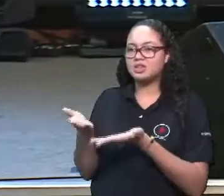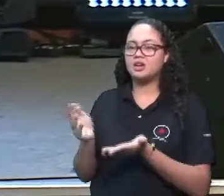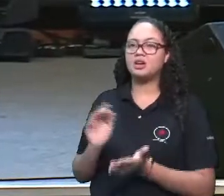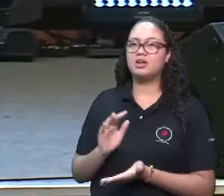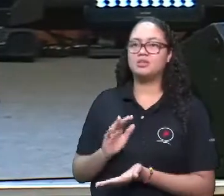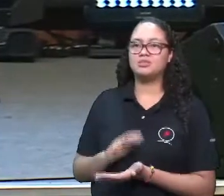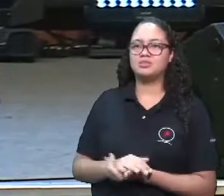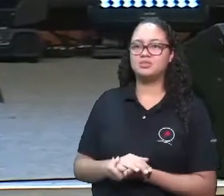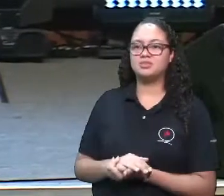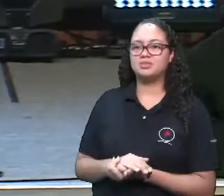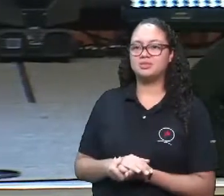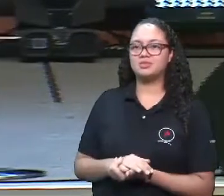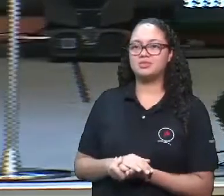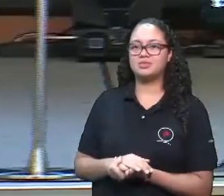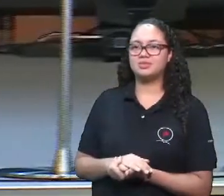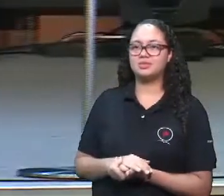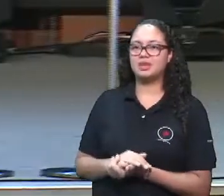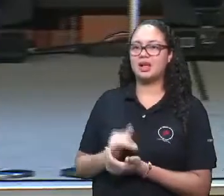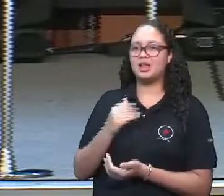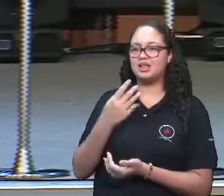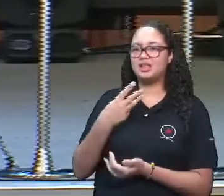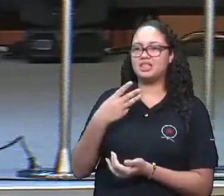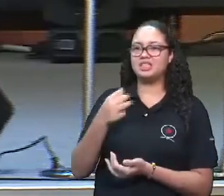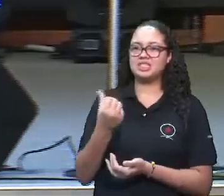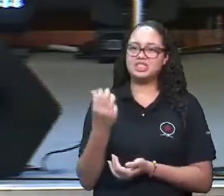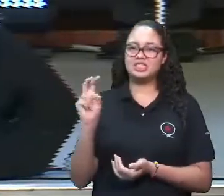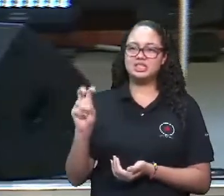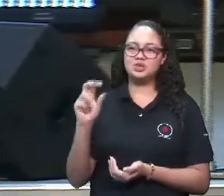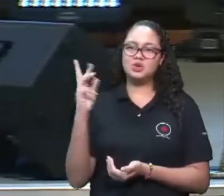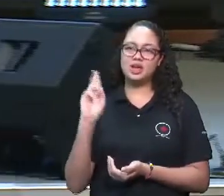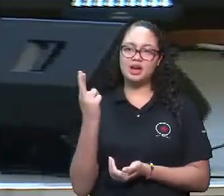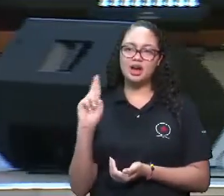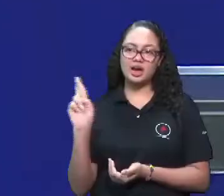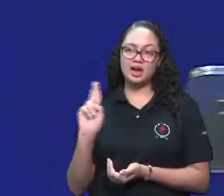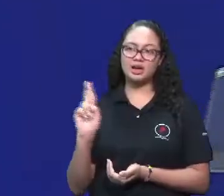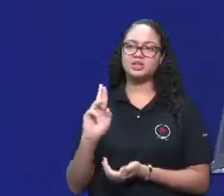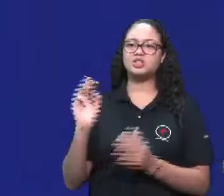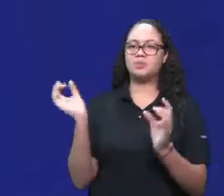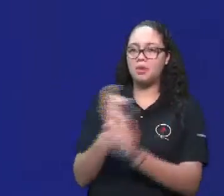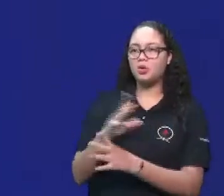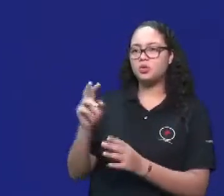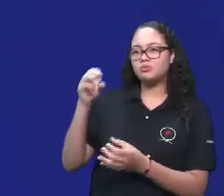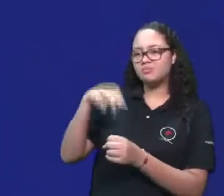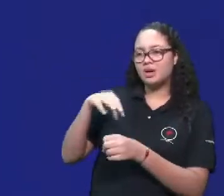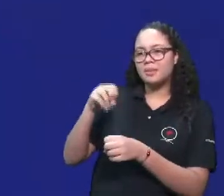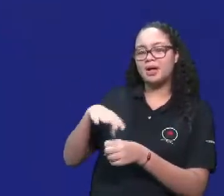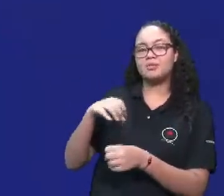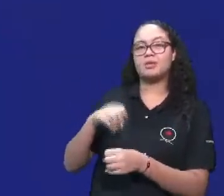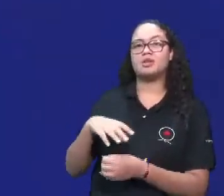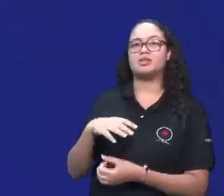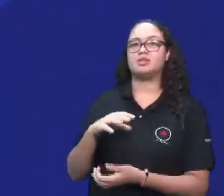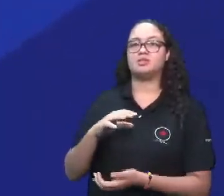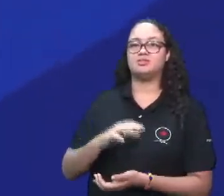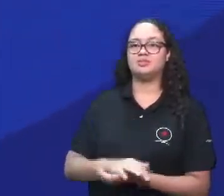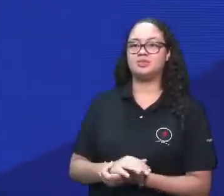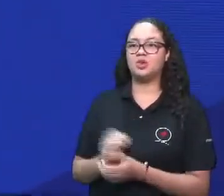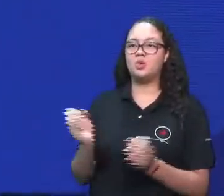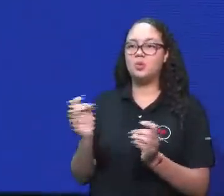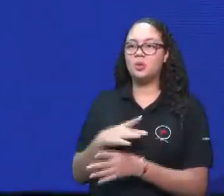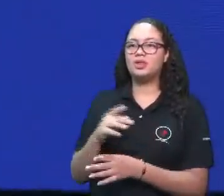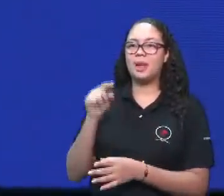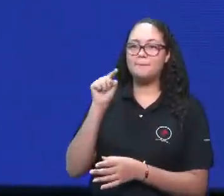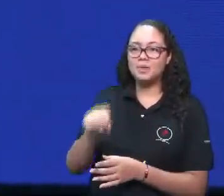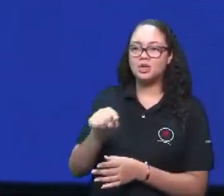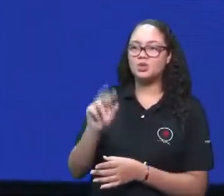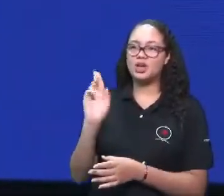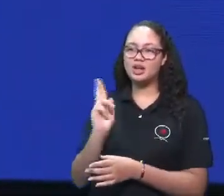anos, mas era R$365 que eu já tinha separado. Eu falei com a Raquel, vamos completar R$1.000 aqui, que é o valor